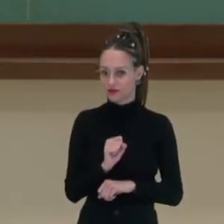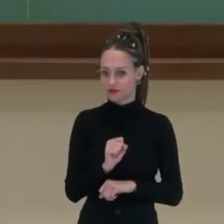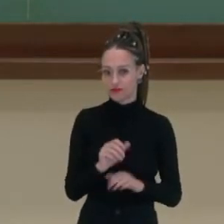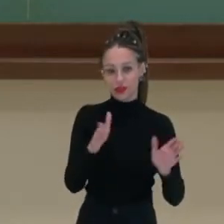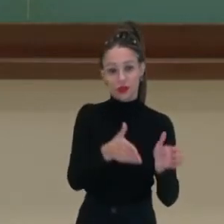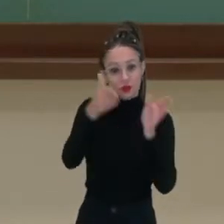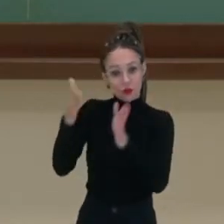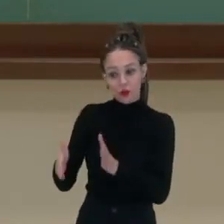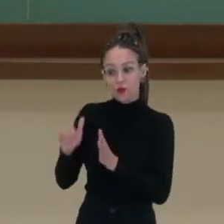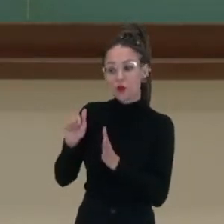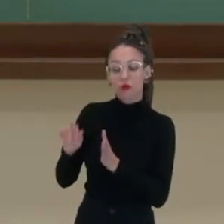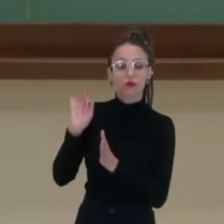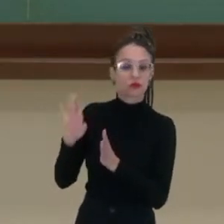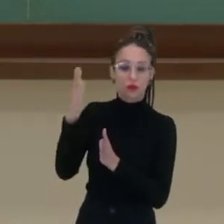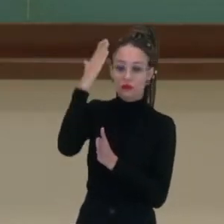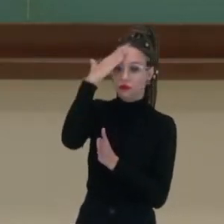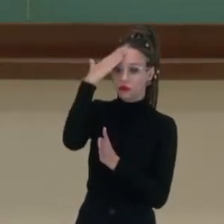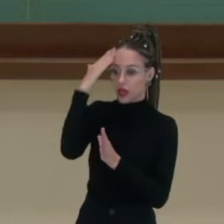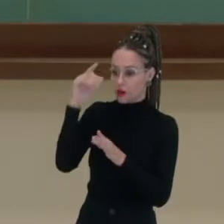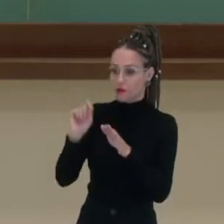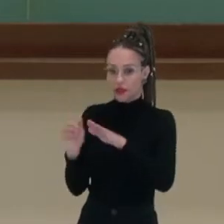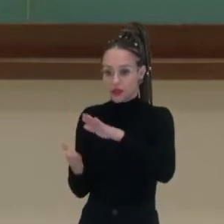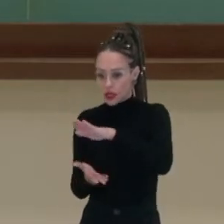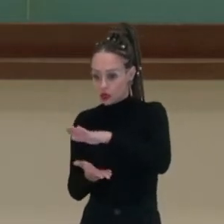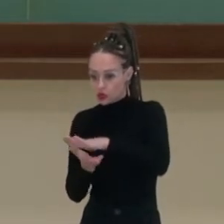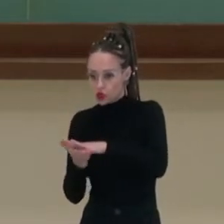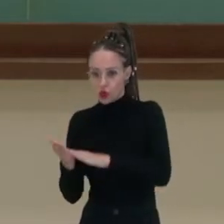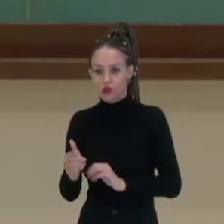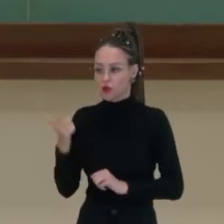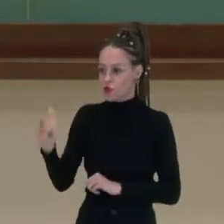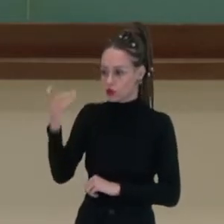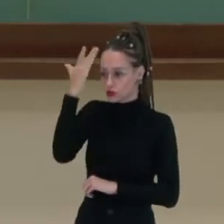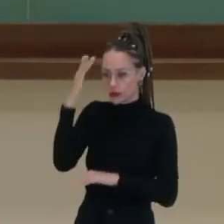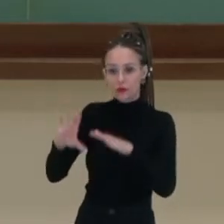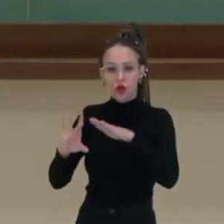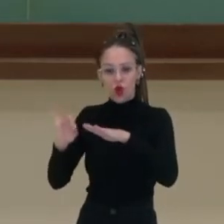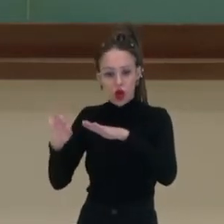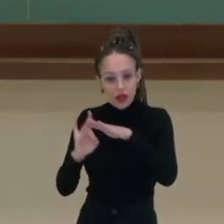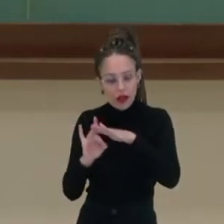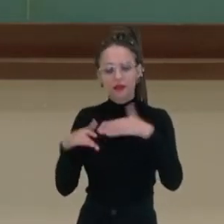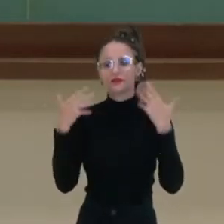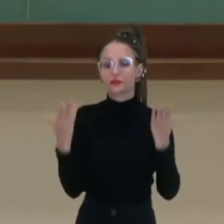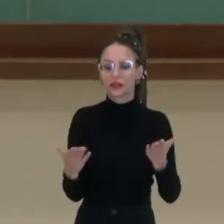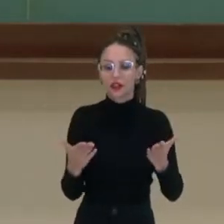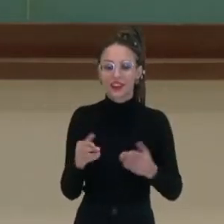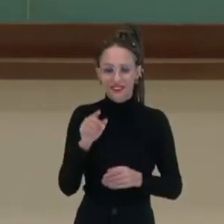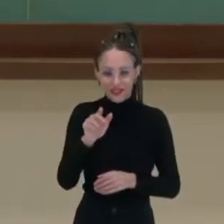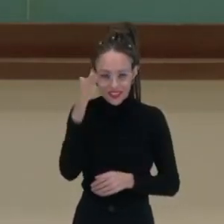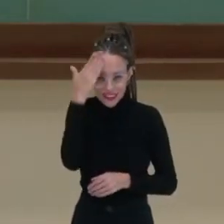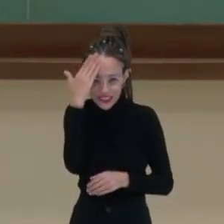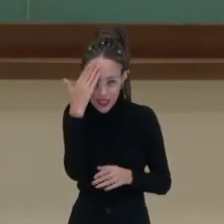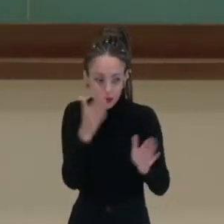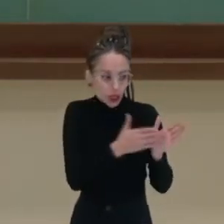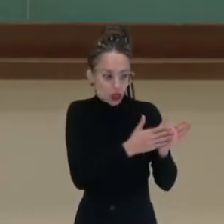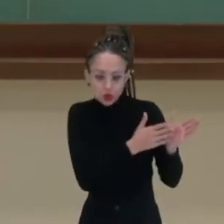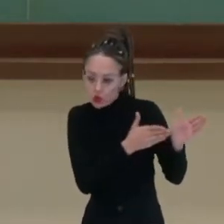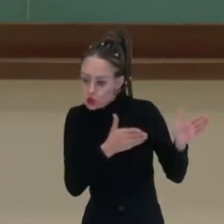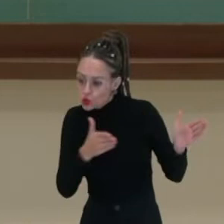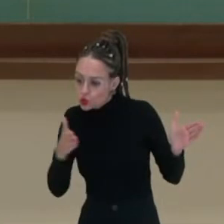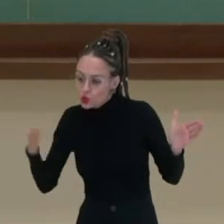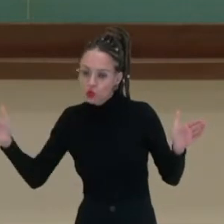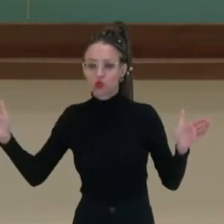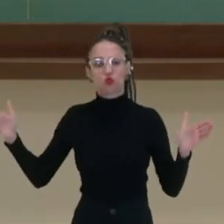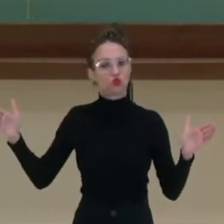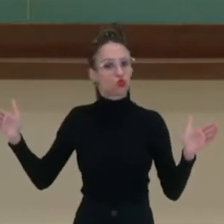O outro só sabe fazer a sola. O outro sabe colar a sola. Portanto, aquela noção do todo começa a